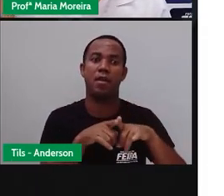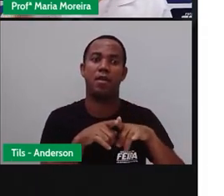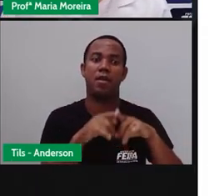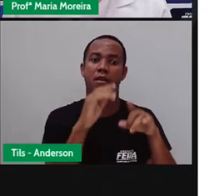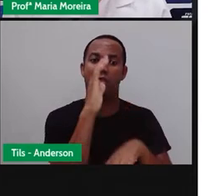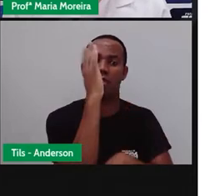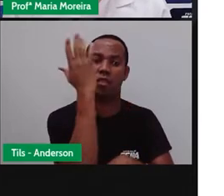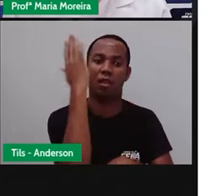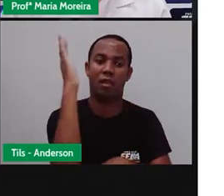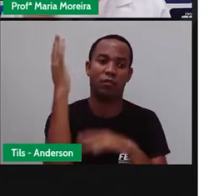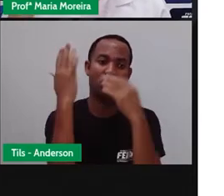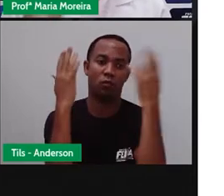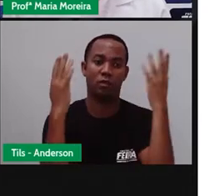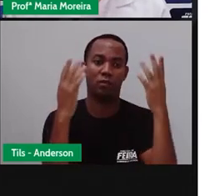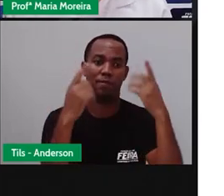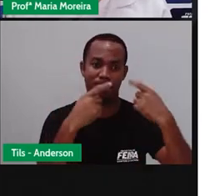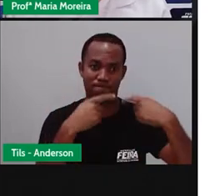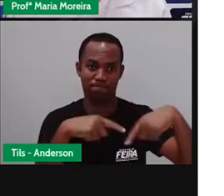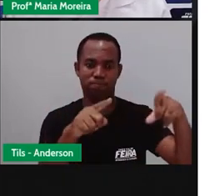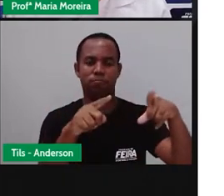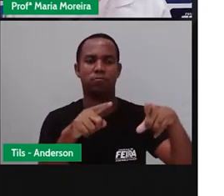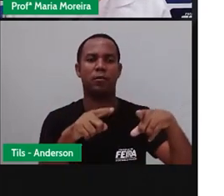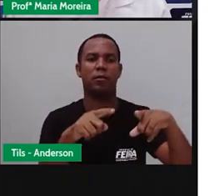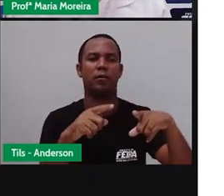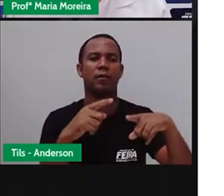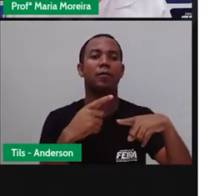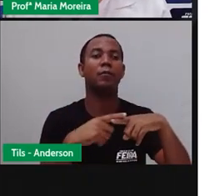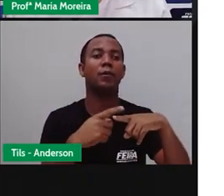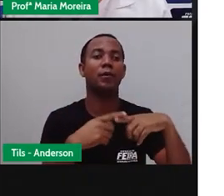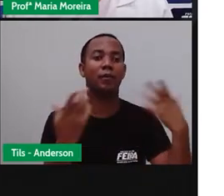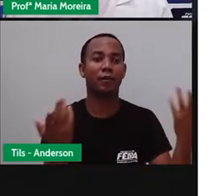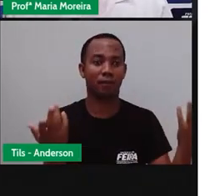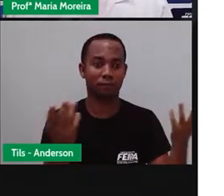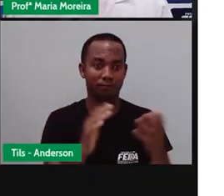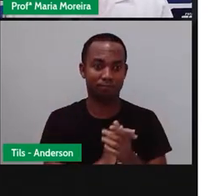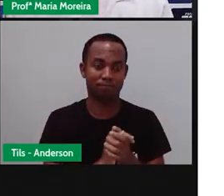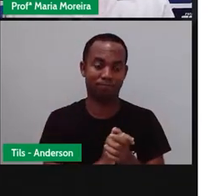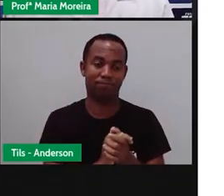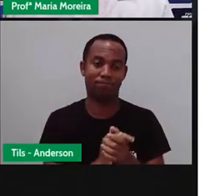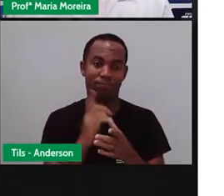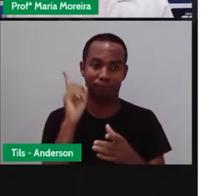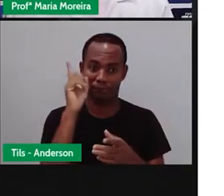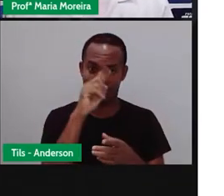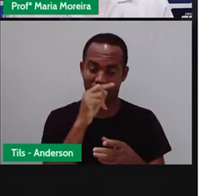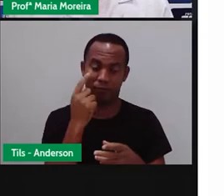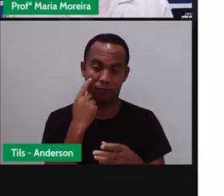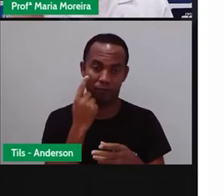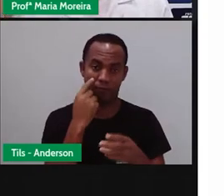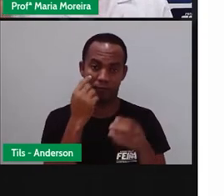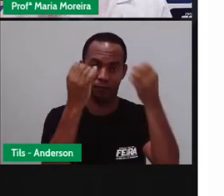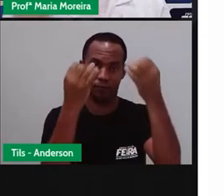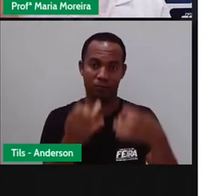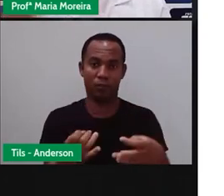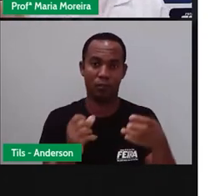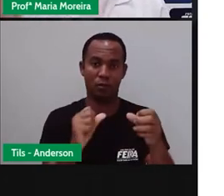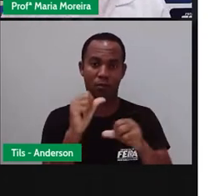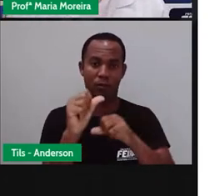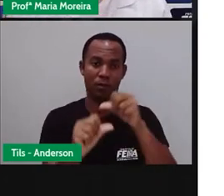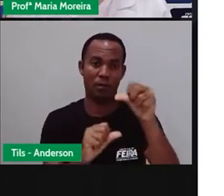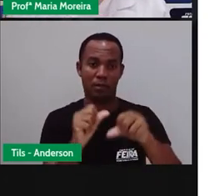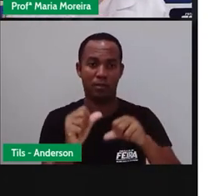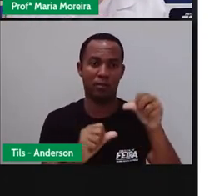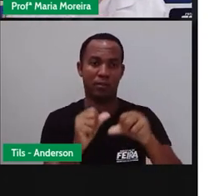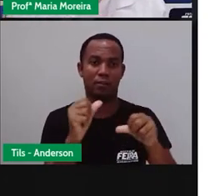formas bem catastróficas, né? Bom, E aí, essas mudanças drásticas